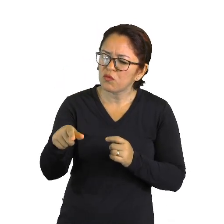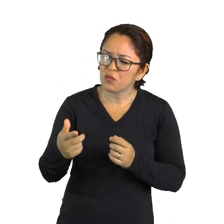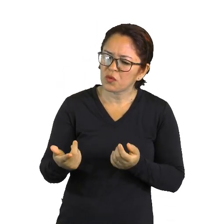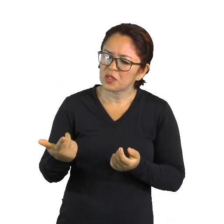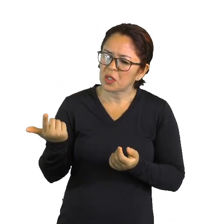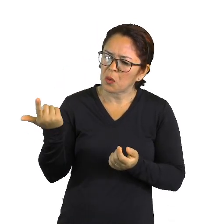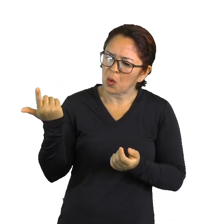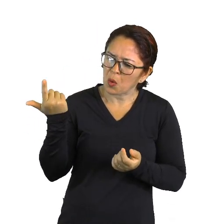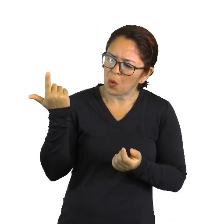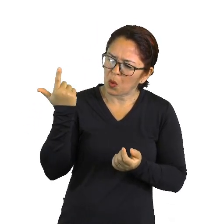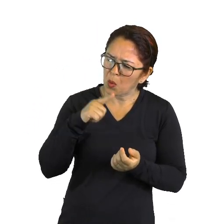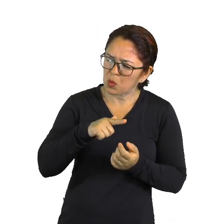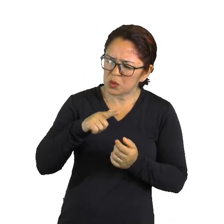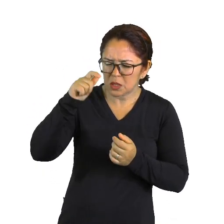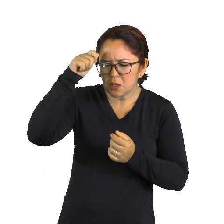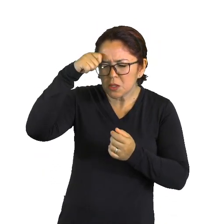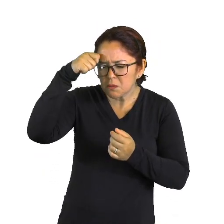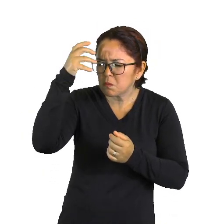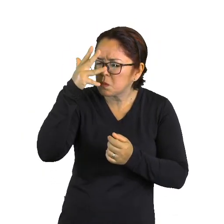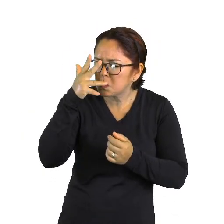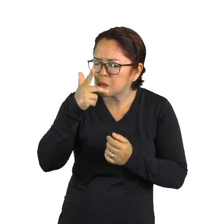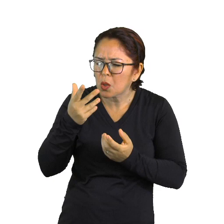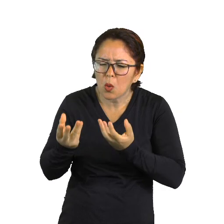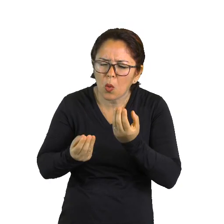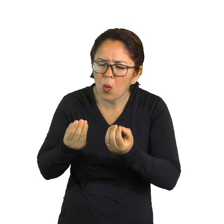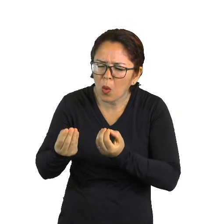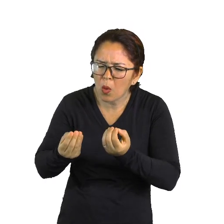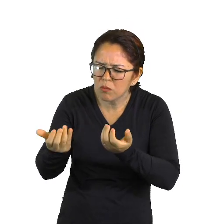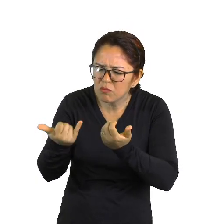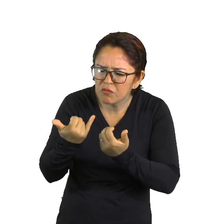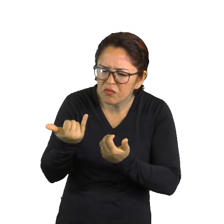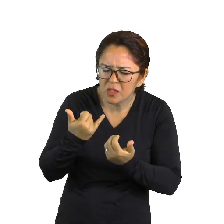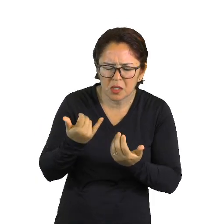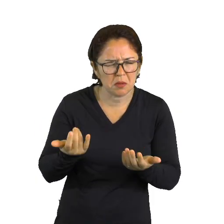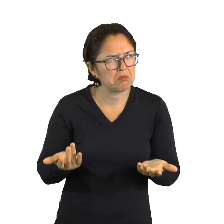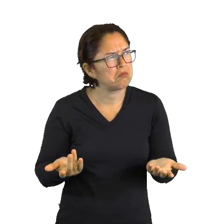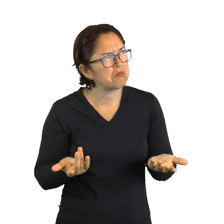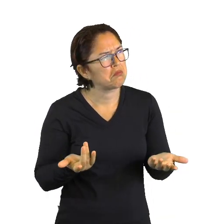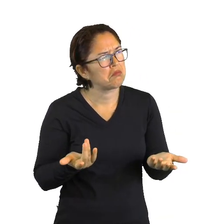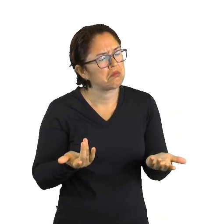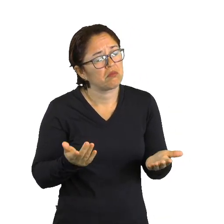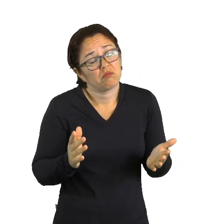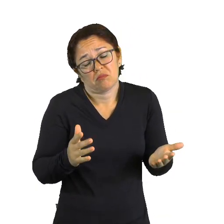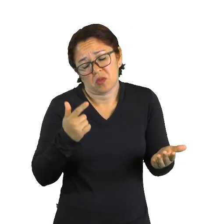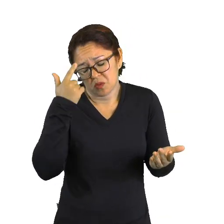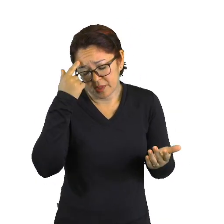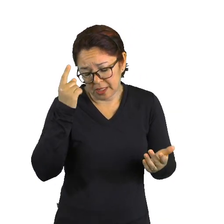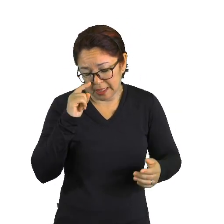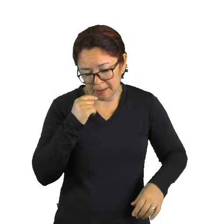para ser tão pretinha? A menina não sabia, mas inventou.